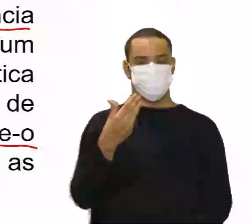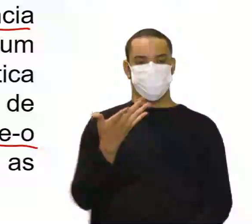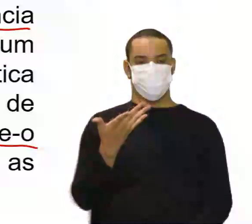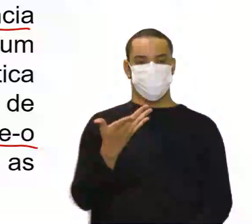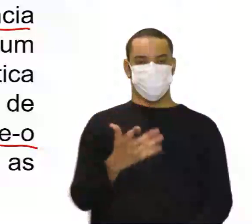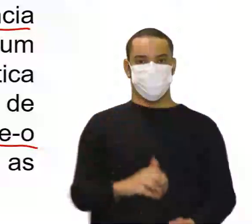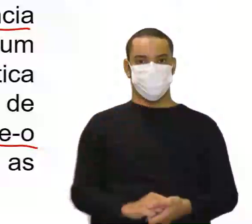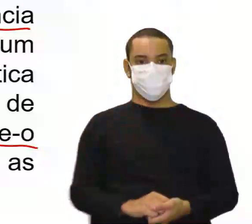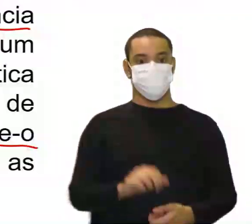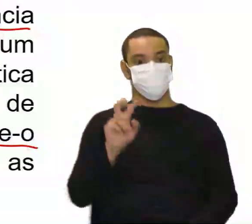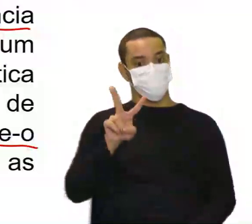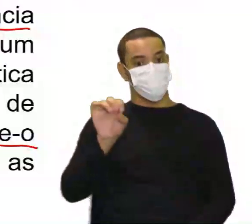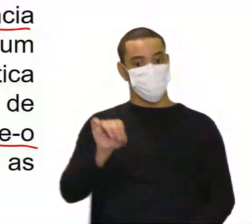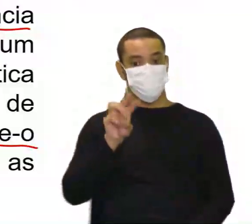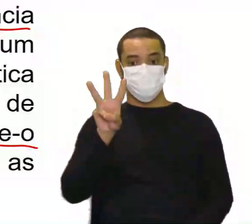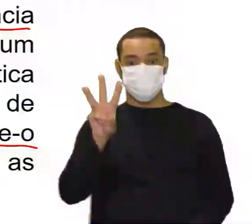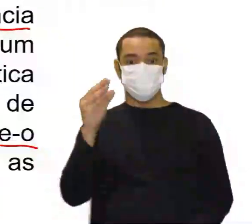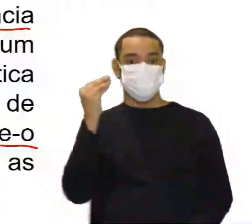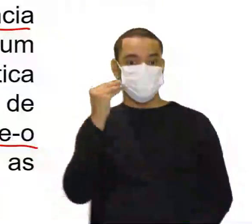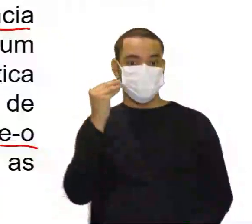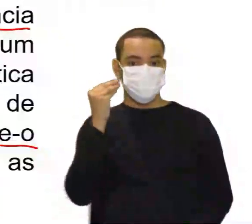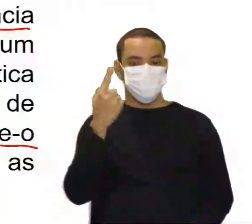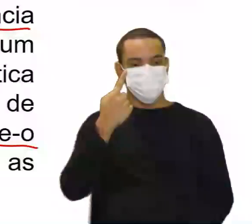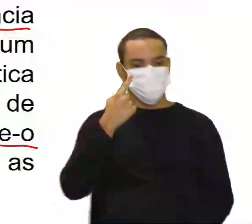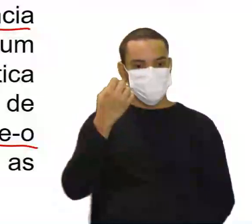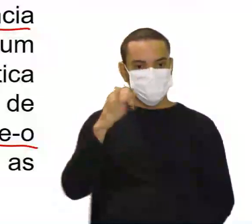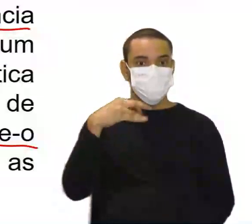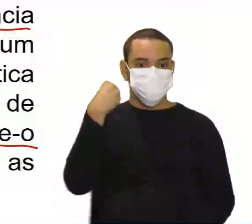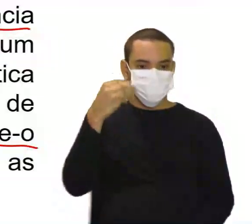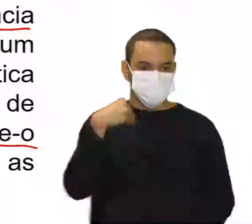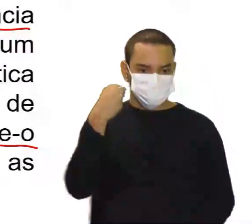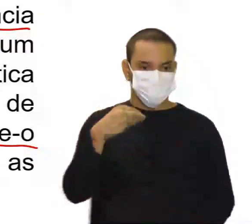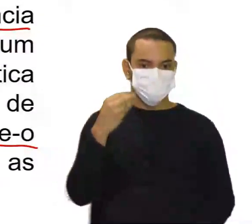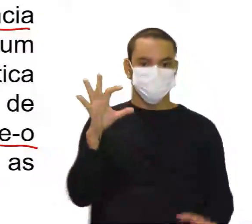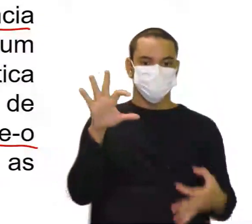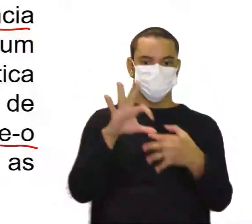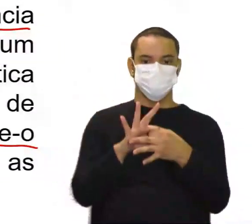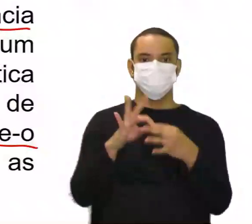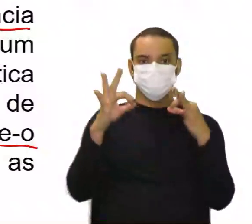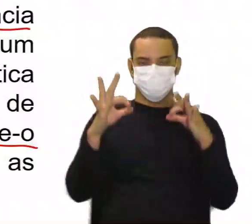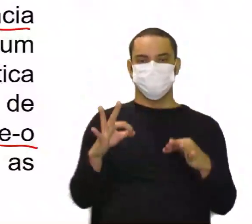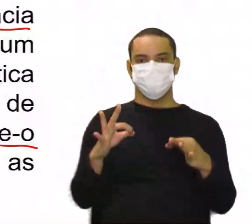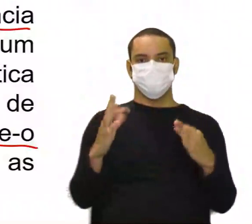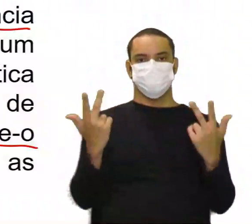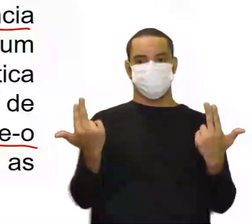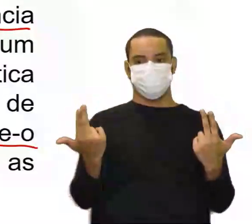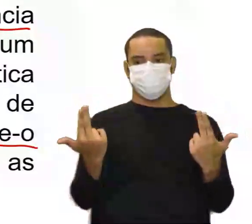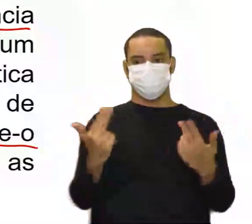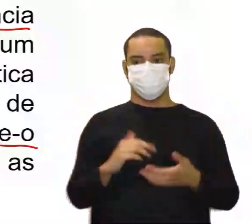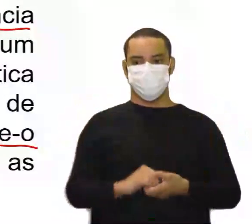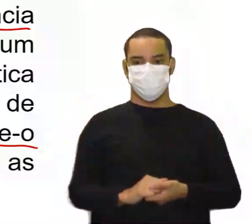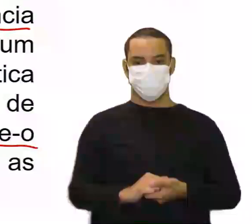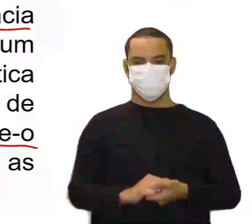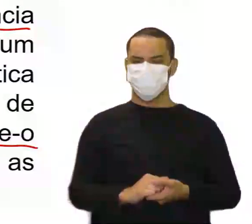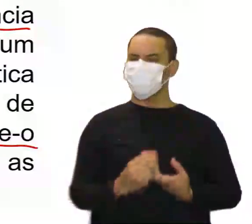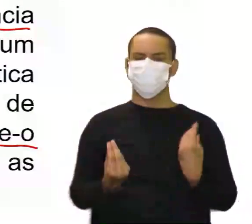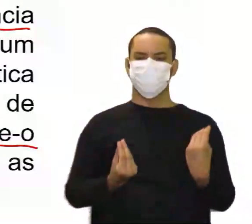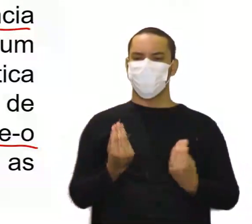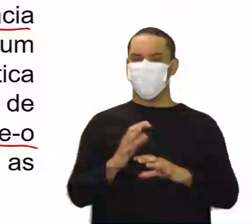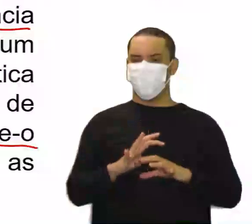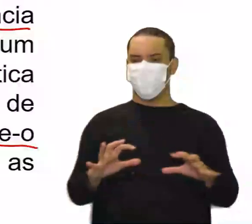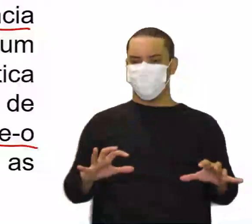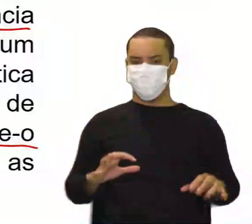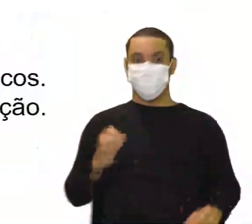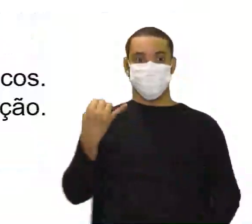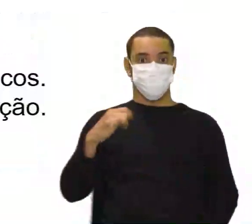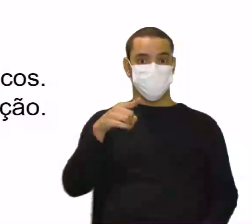experimente-o, né, 2 ou 3 vezes e verifique se as experiências produzem os mesmos efeitos. Como assim?